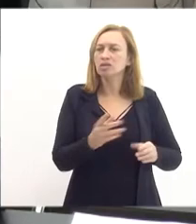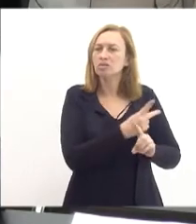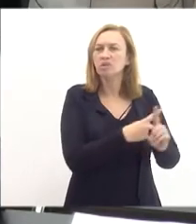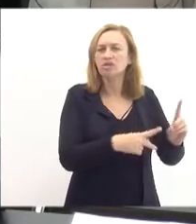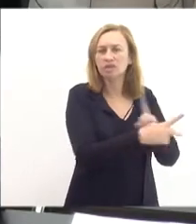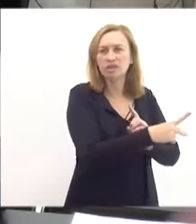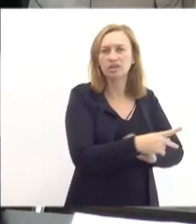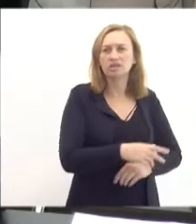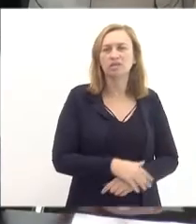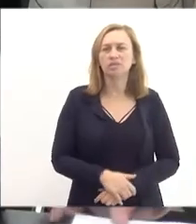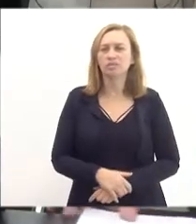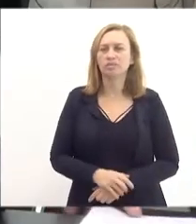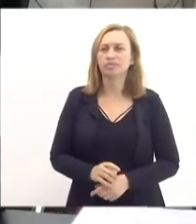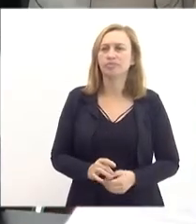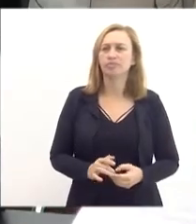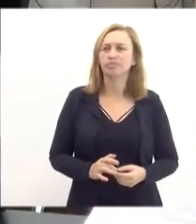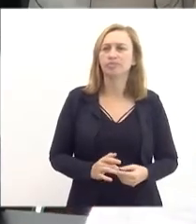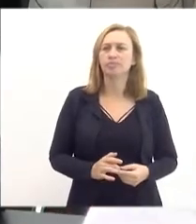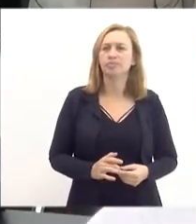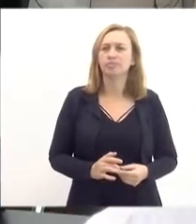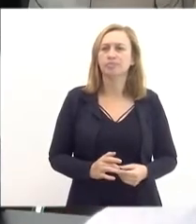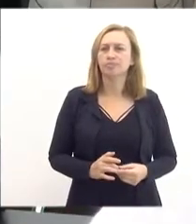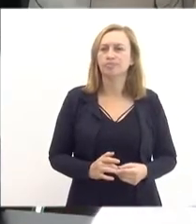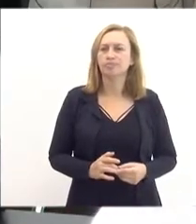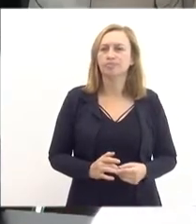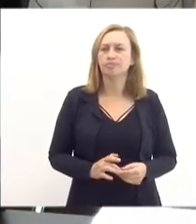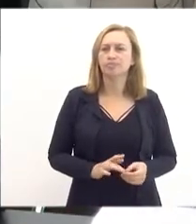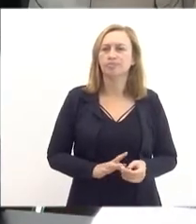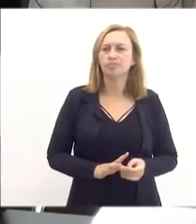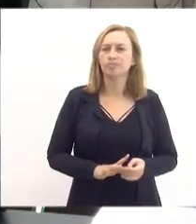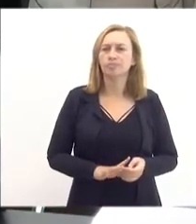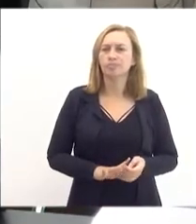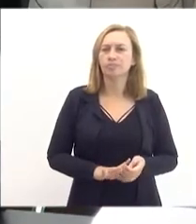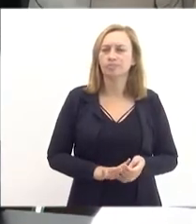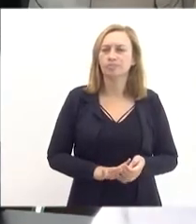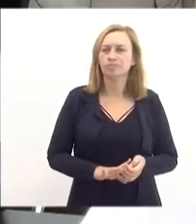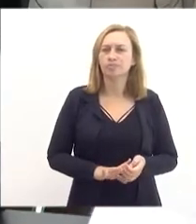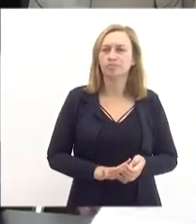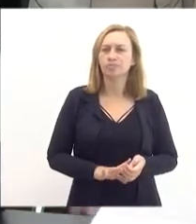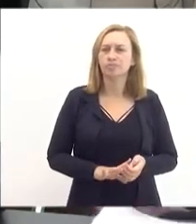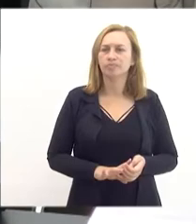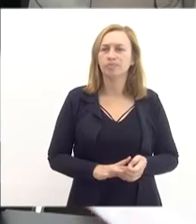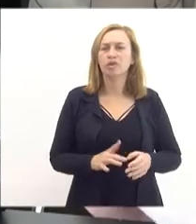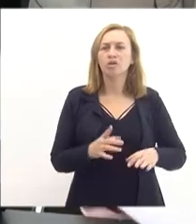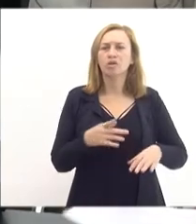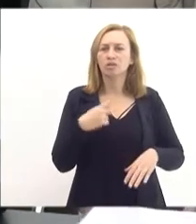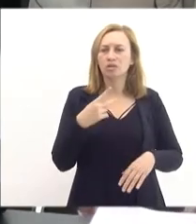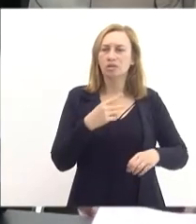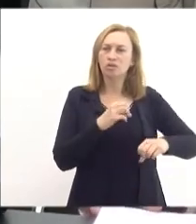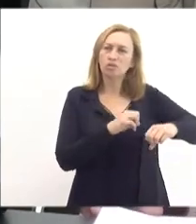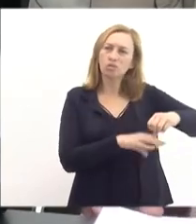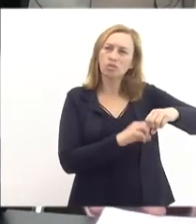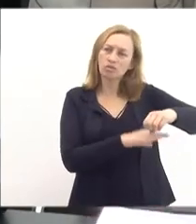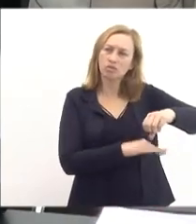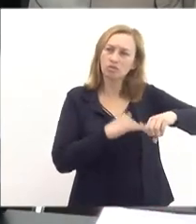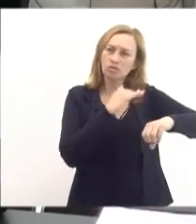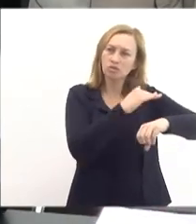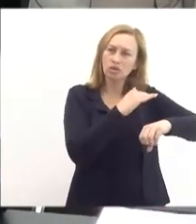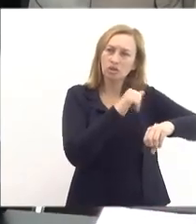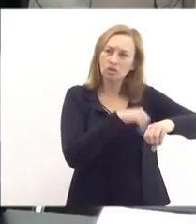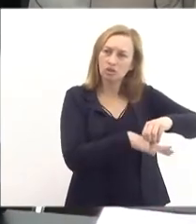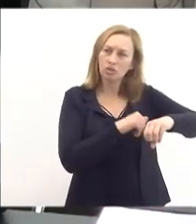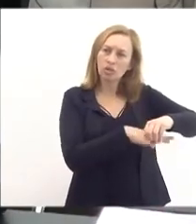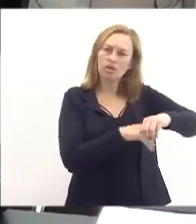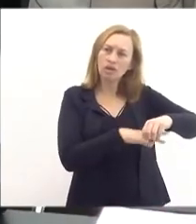Previdência. Nosso juízo deveria esses rendimentos ficarem no próprio fundo soberano e, eventualmente, numa necessidade